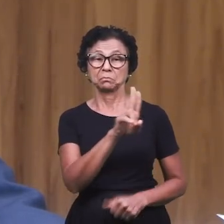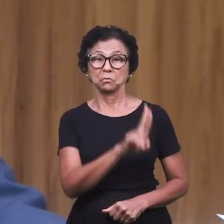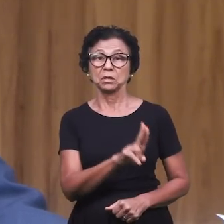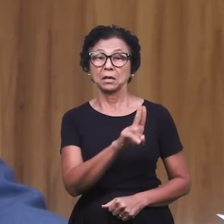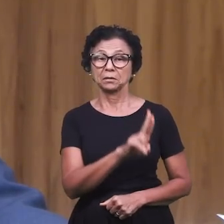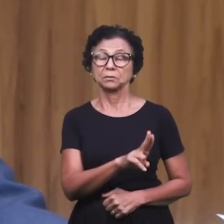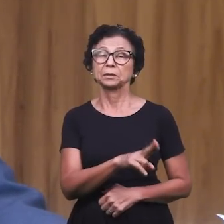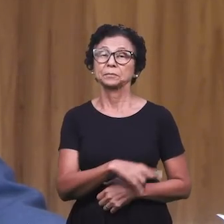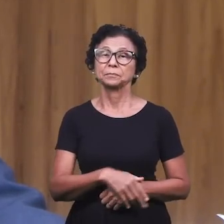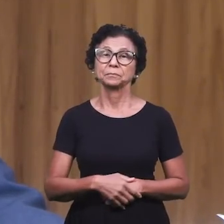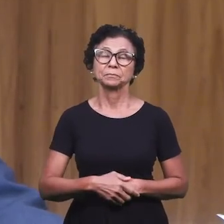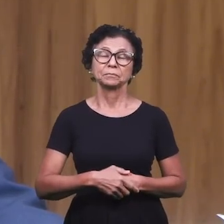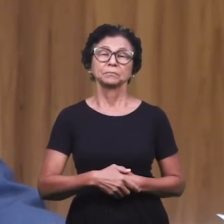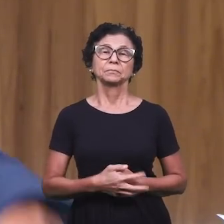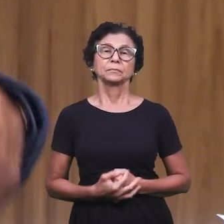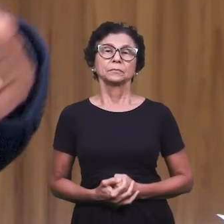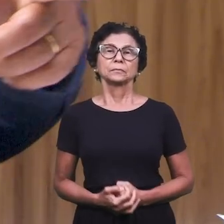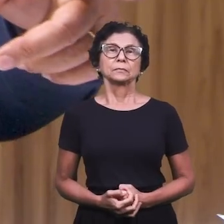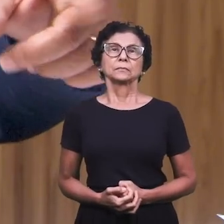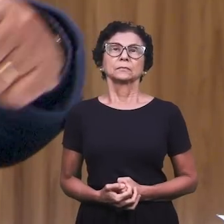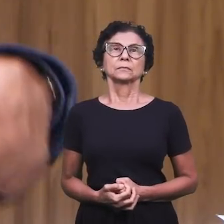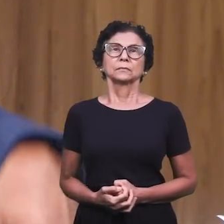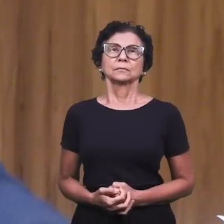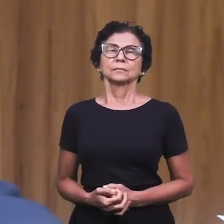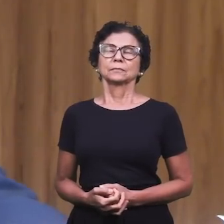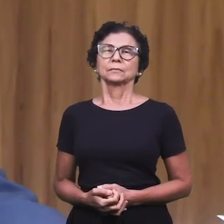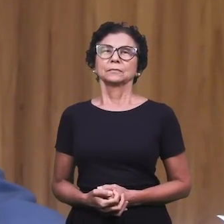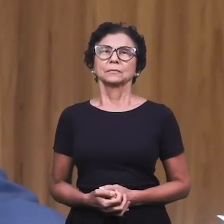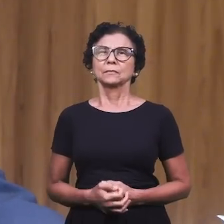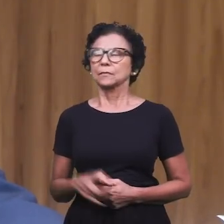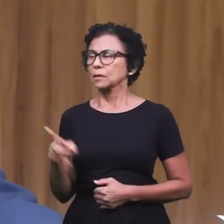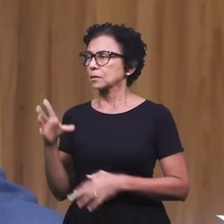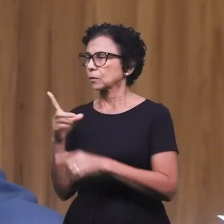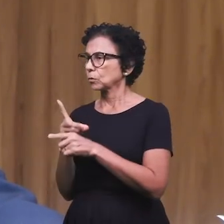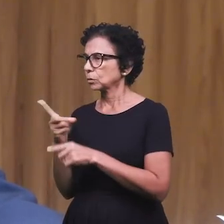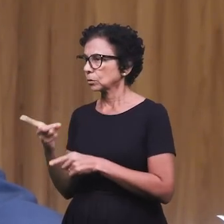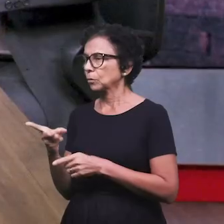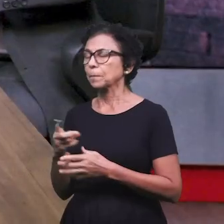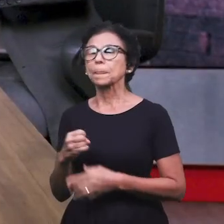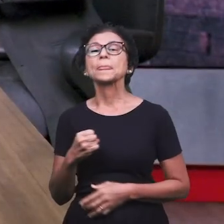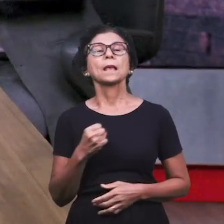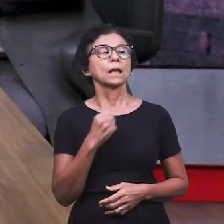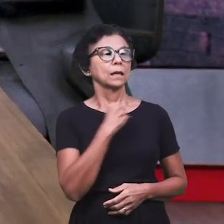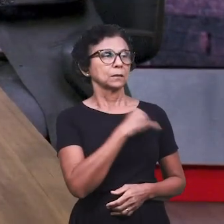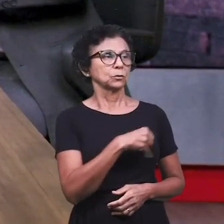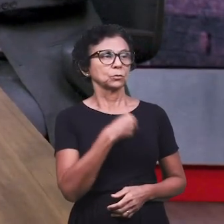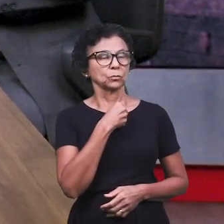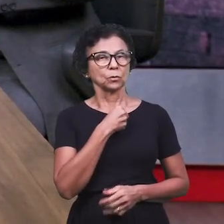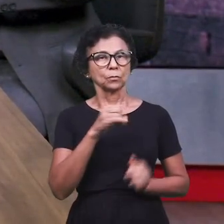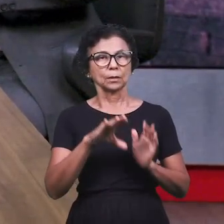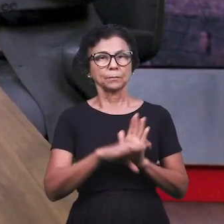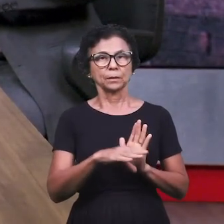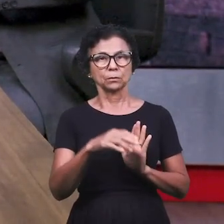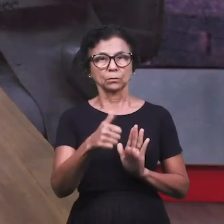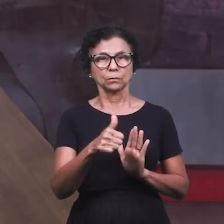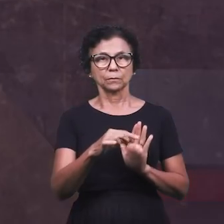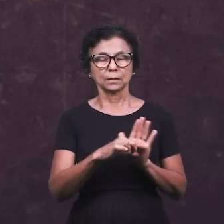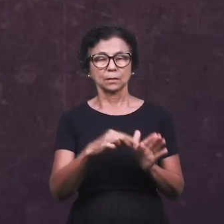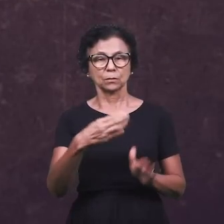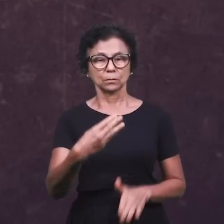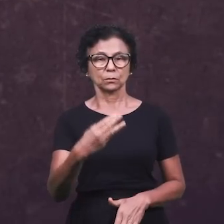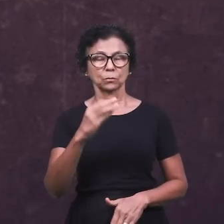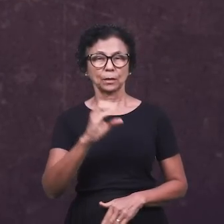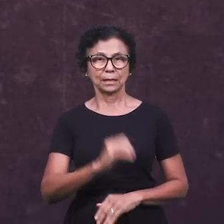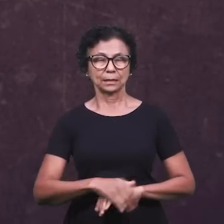né? Você achou? Você quer ler aí o chamado dele? Vamos lá. João 1,40.